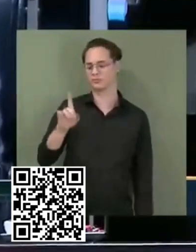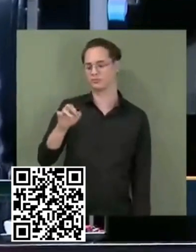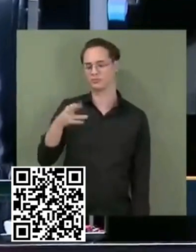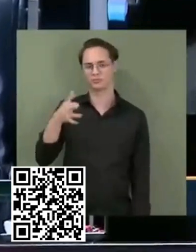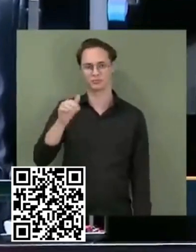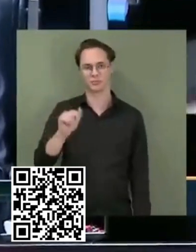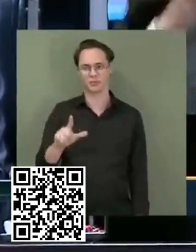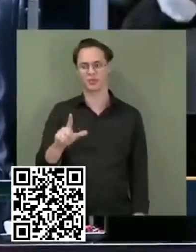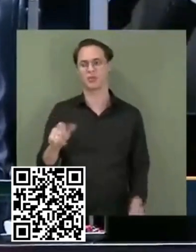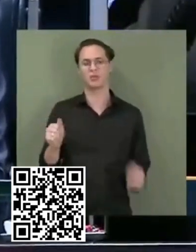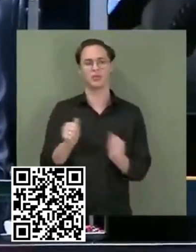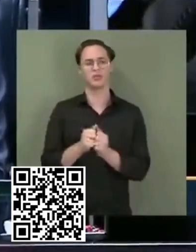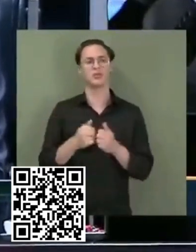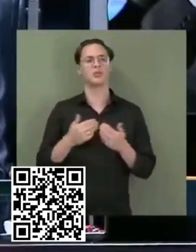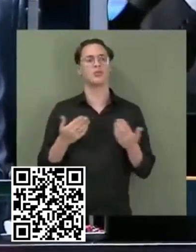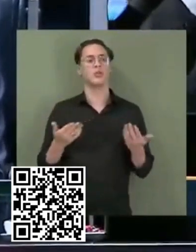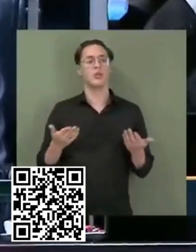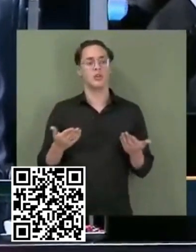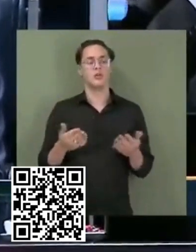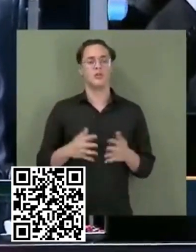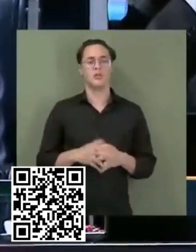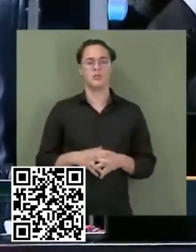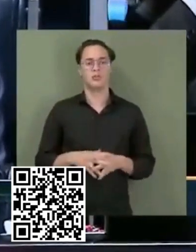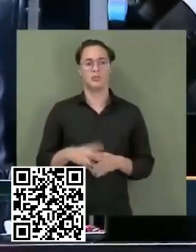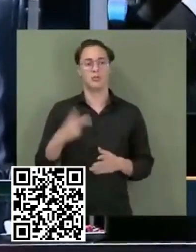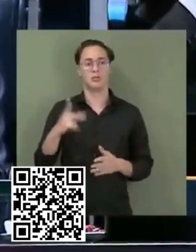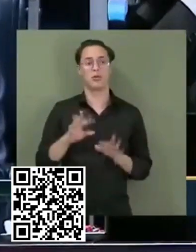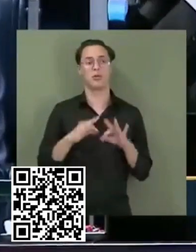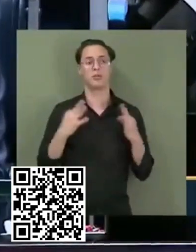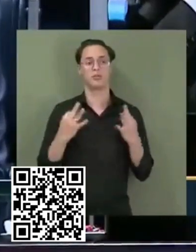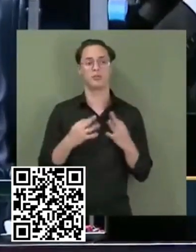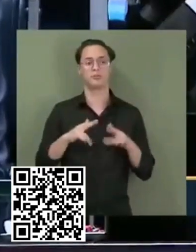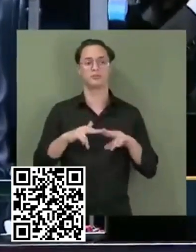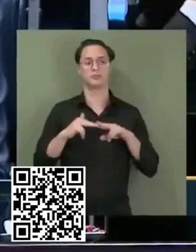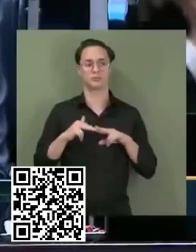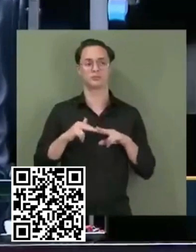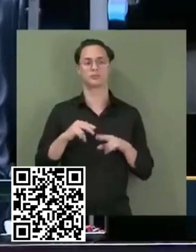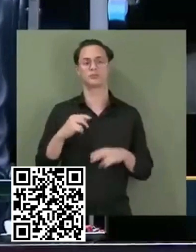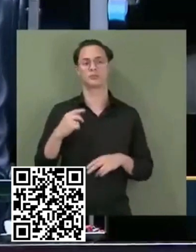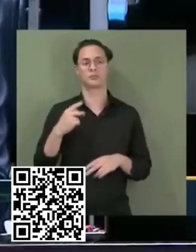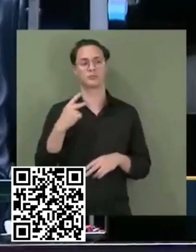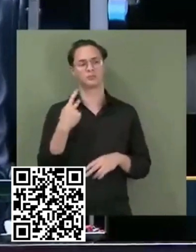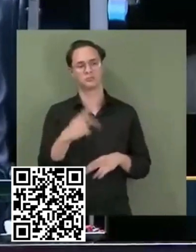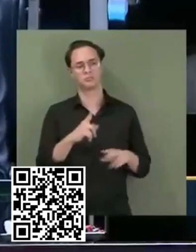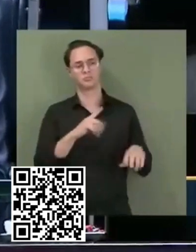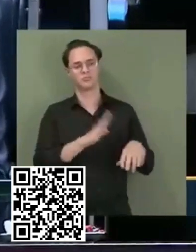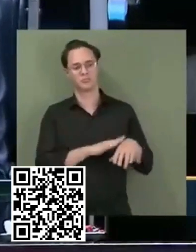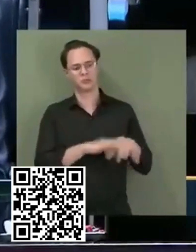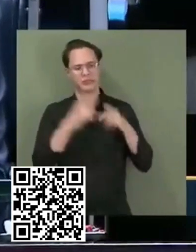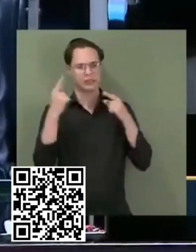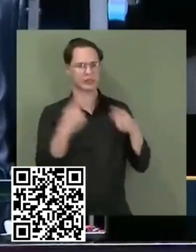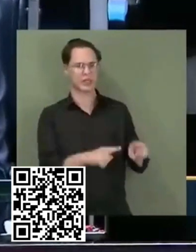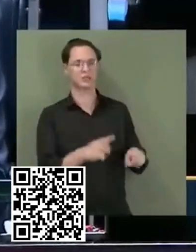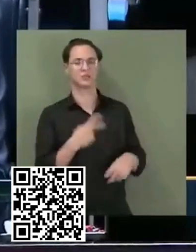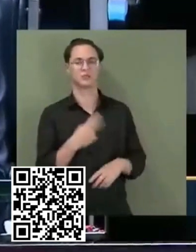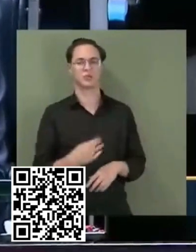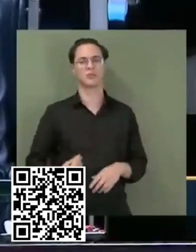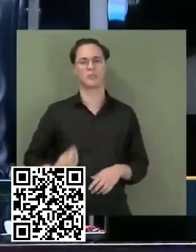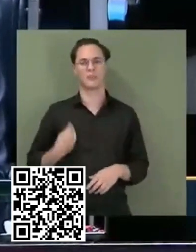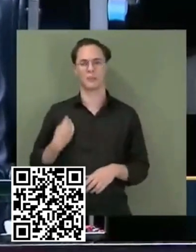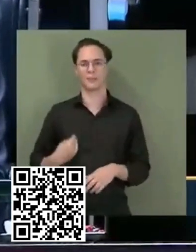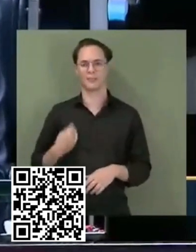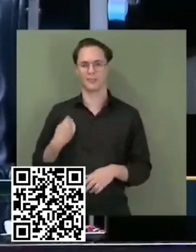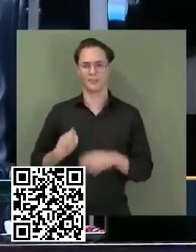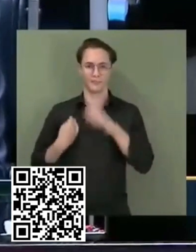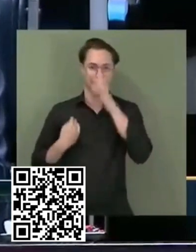sua esposa, com a sua família, por esses ataques, por esse período que Vossa Excelência viveu, de